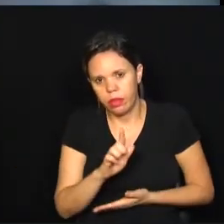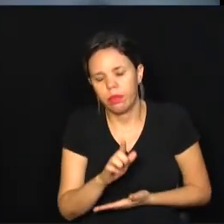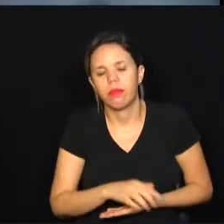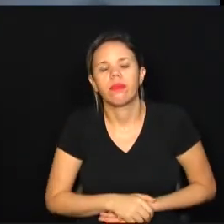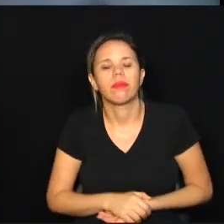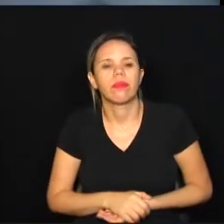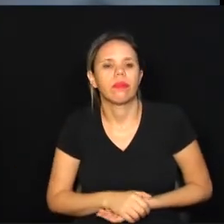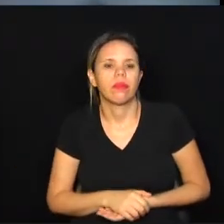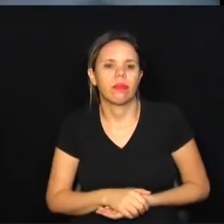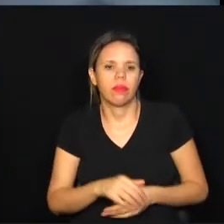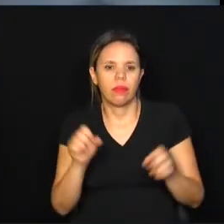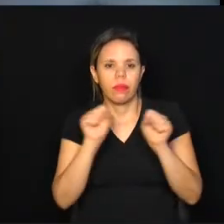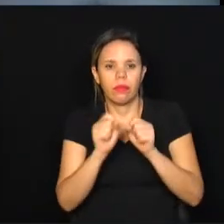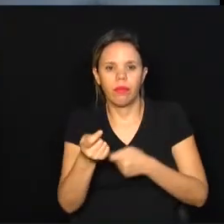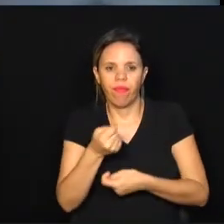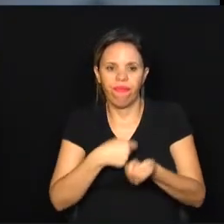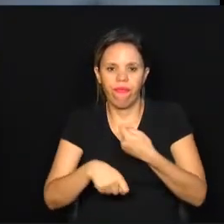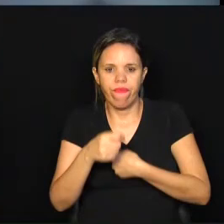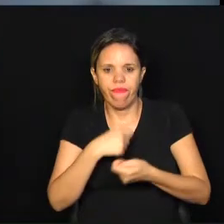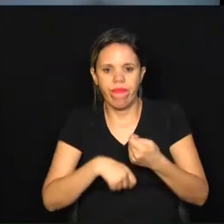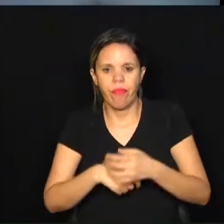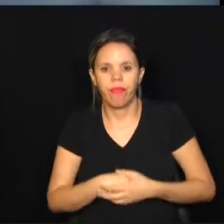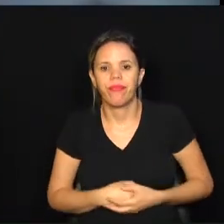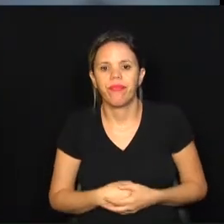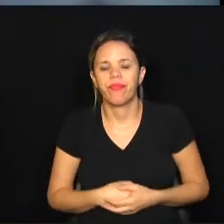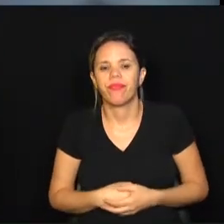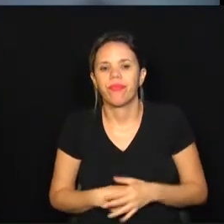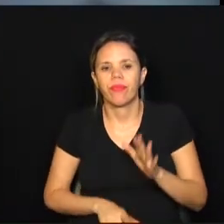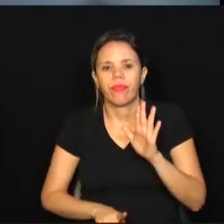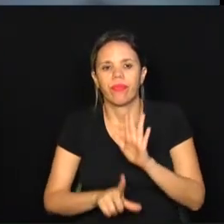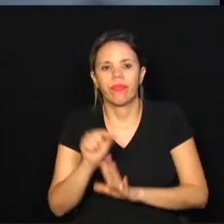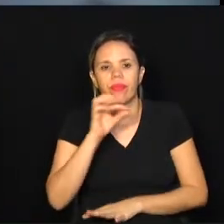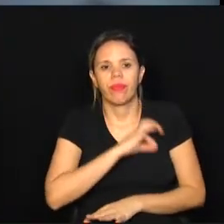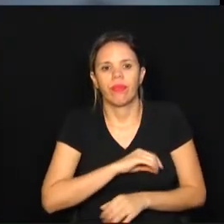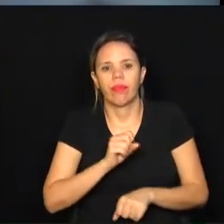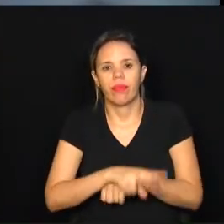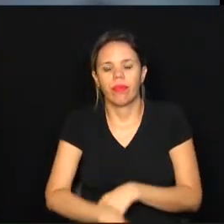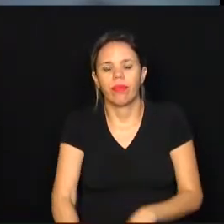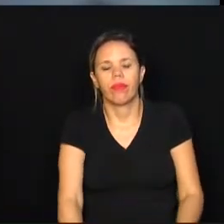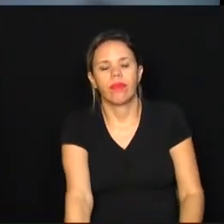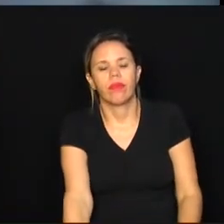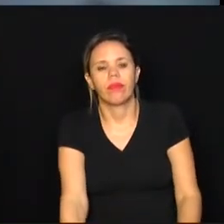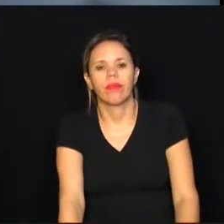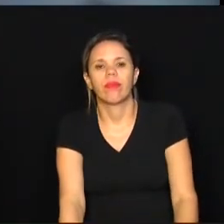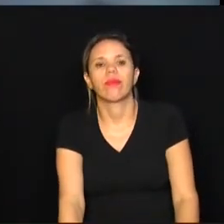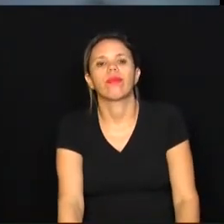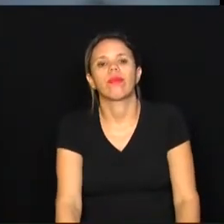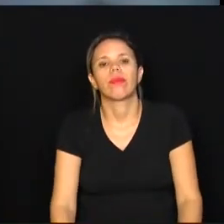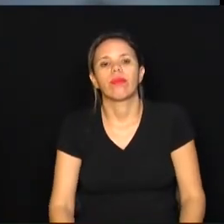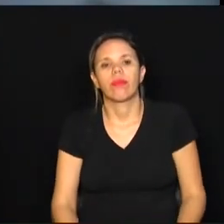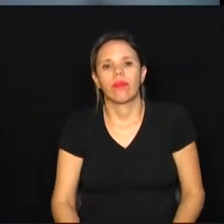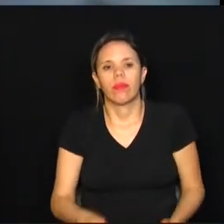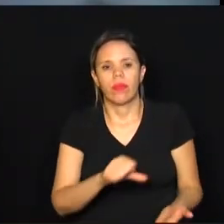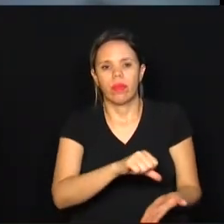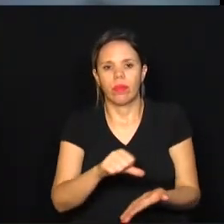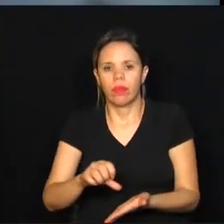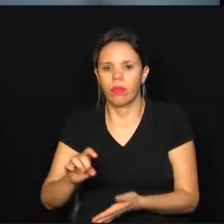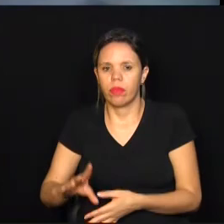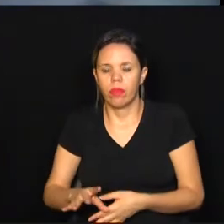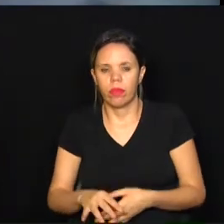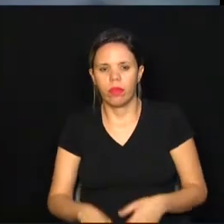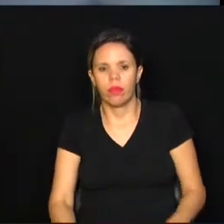enquanto sistema econômico ali, né? Gerador de emprego e renda e tudo mais. Numa escala regional, não só numa escala